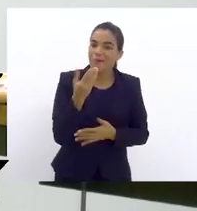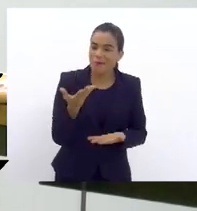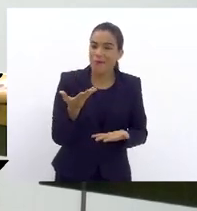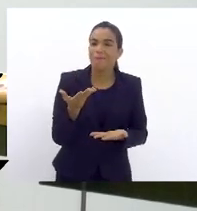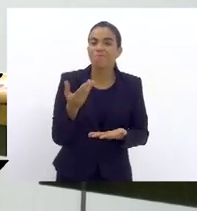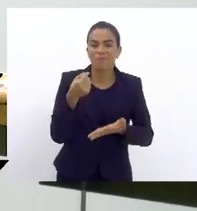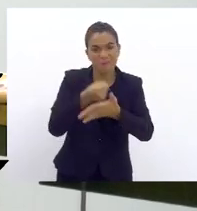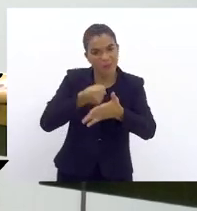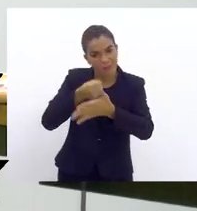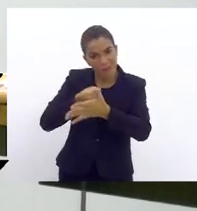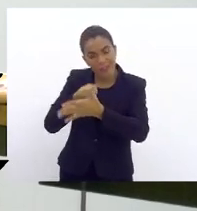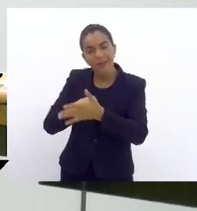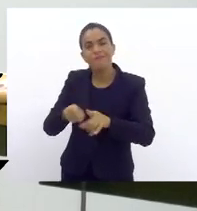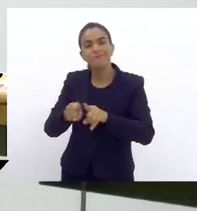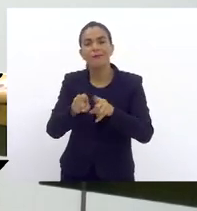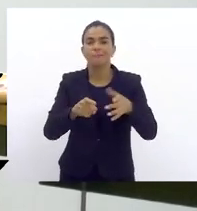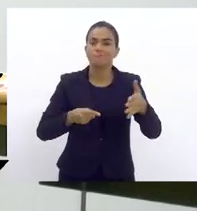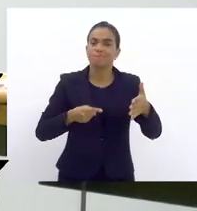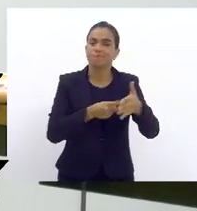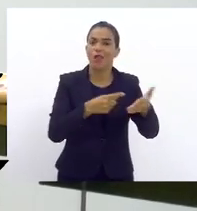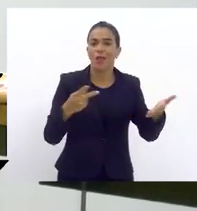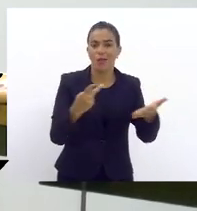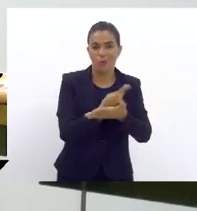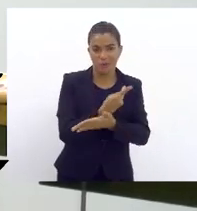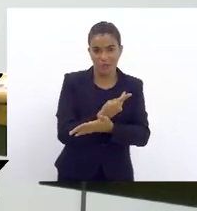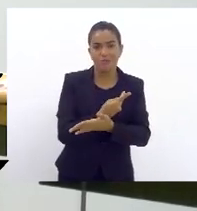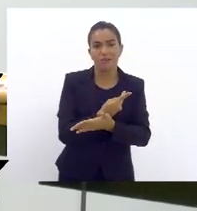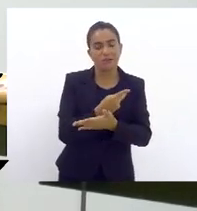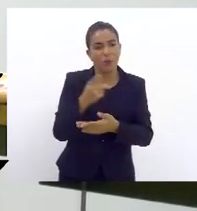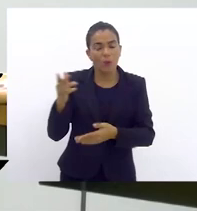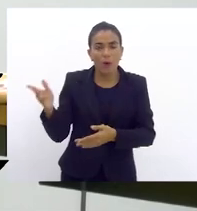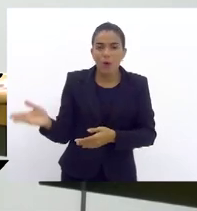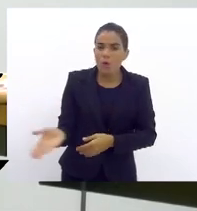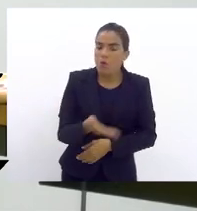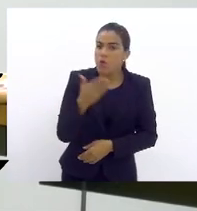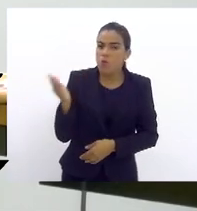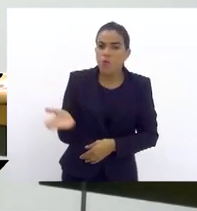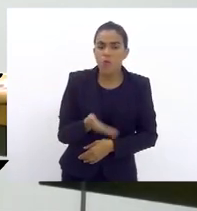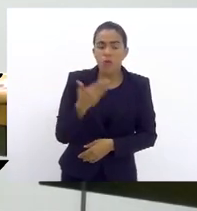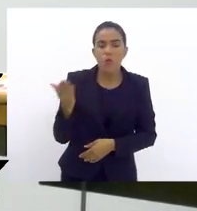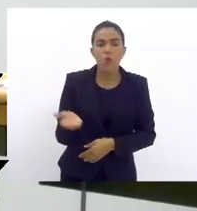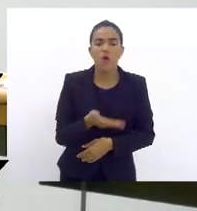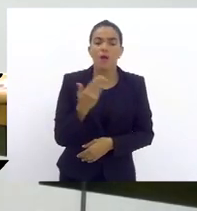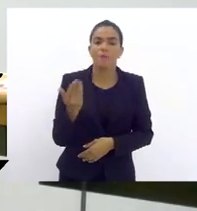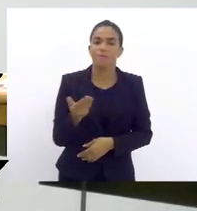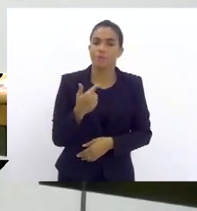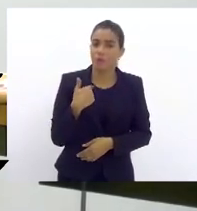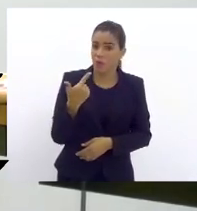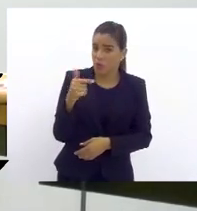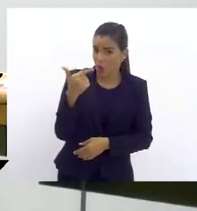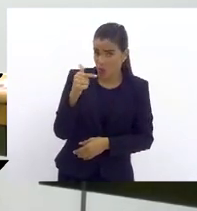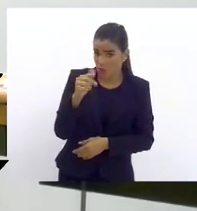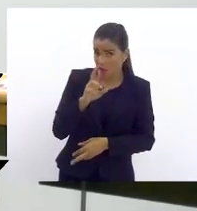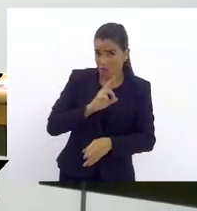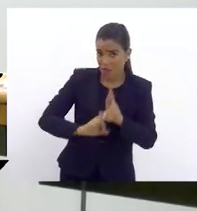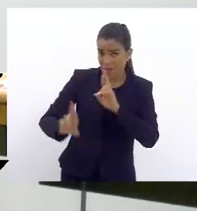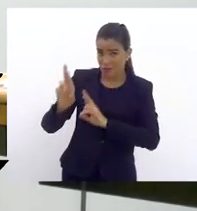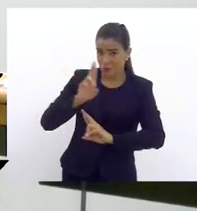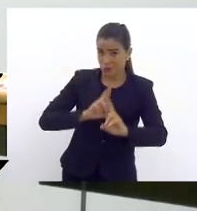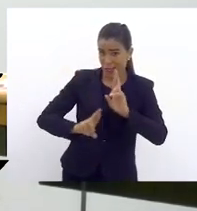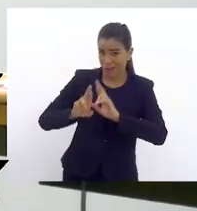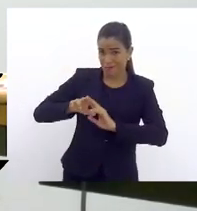e denunciar coisas que vem acontecendo de maneira recorrente uma delas é a seguinte como não teve desdobramento do caso